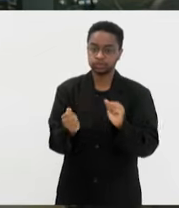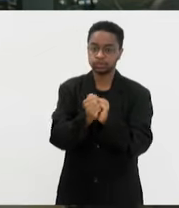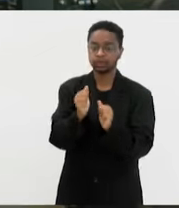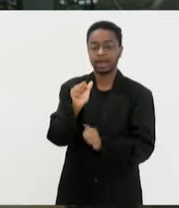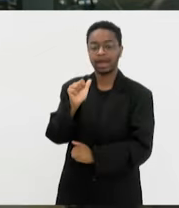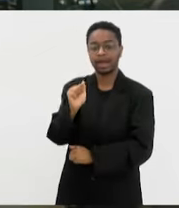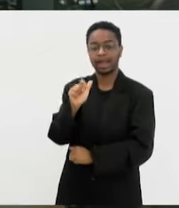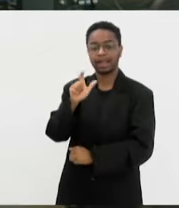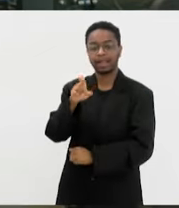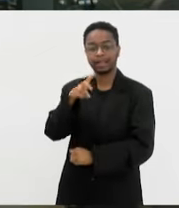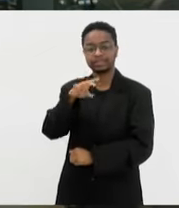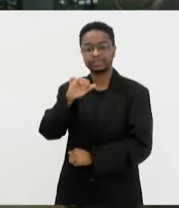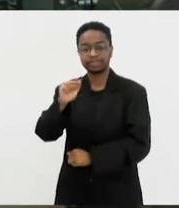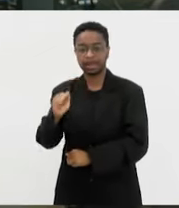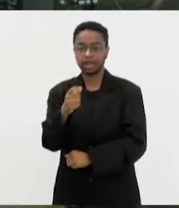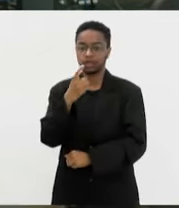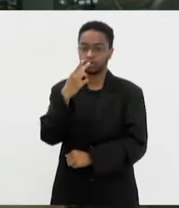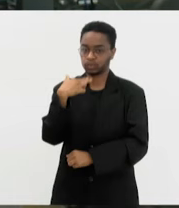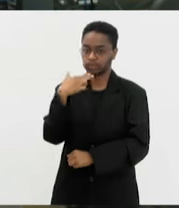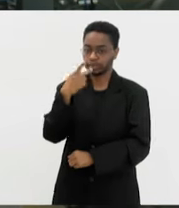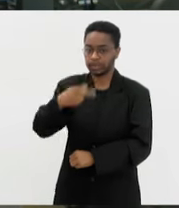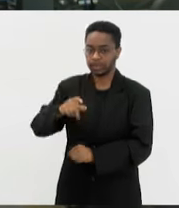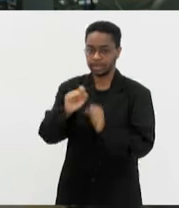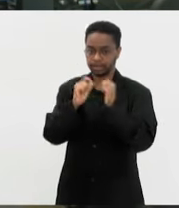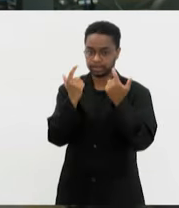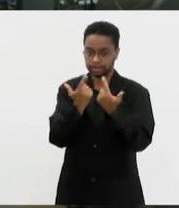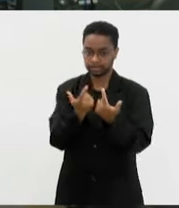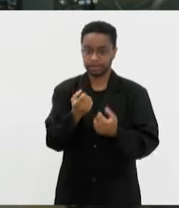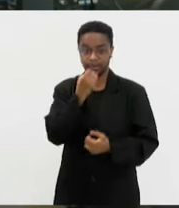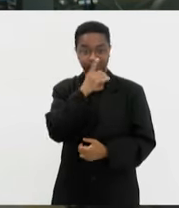Alexia Carvalho. Bom dia, PV!